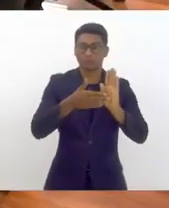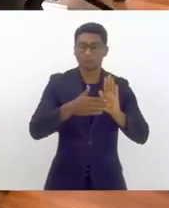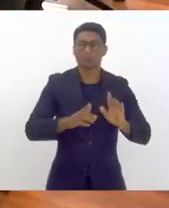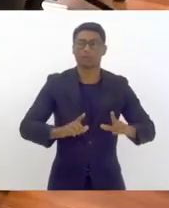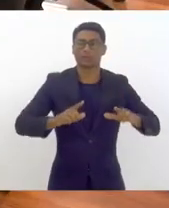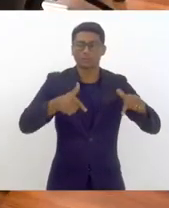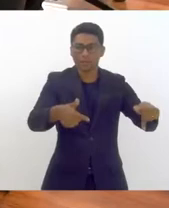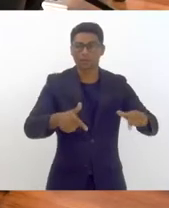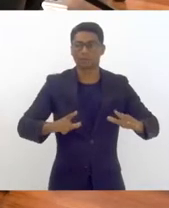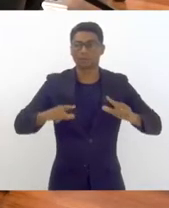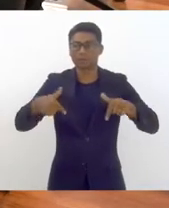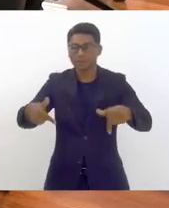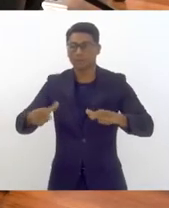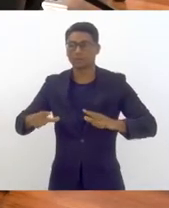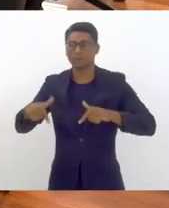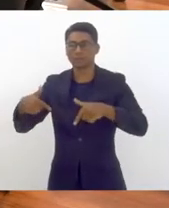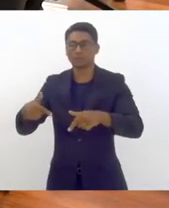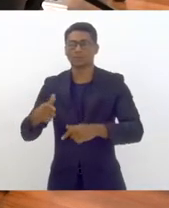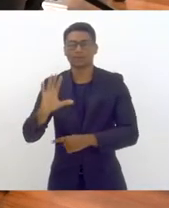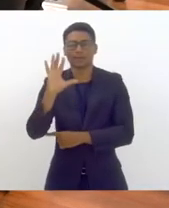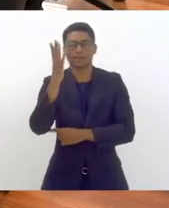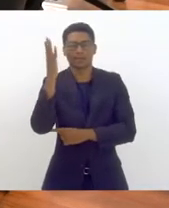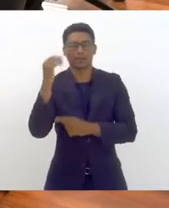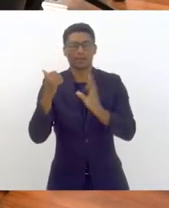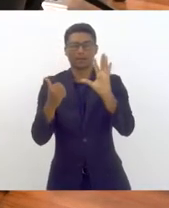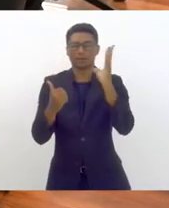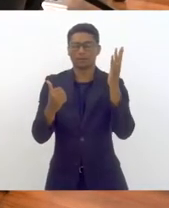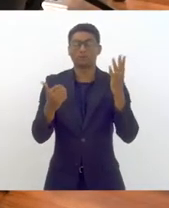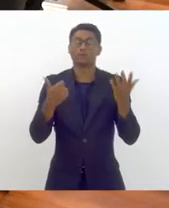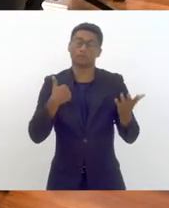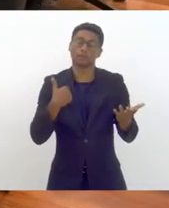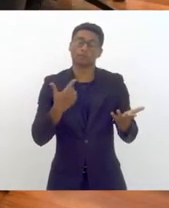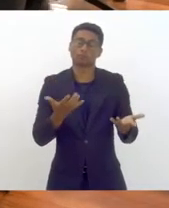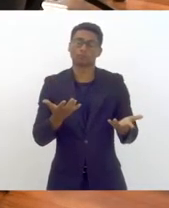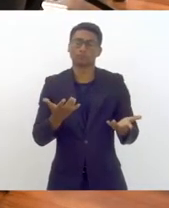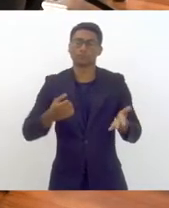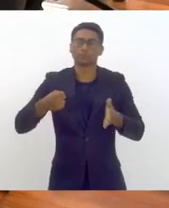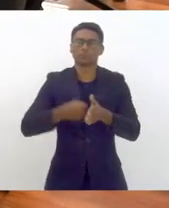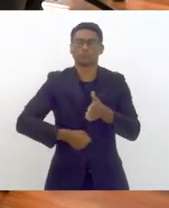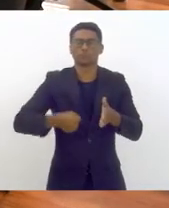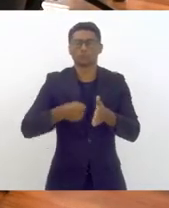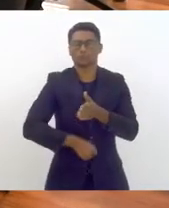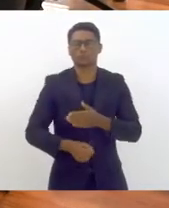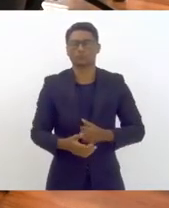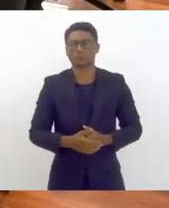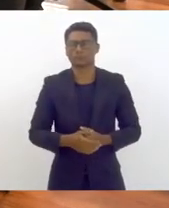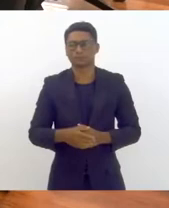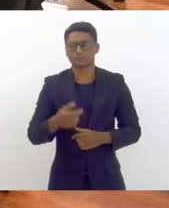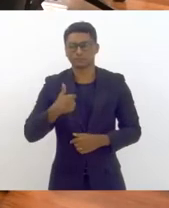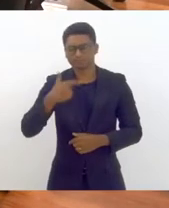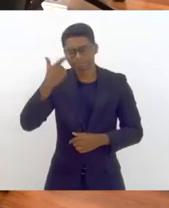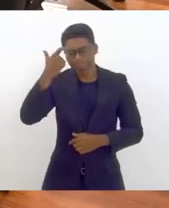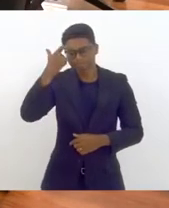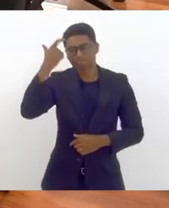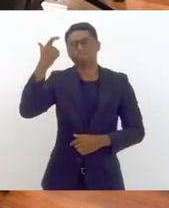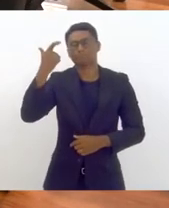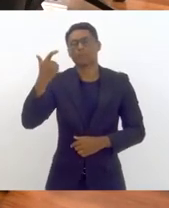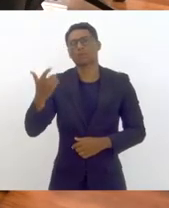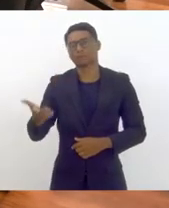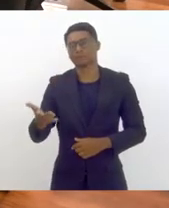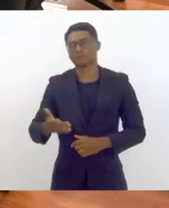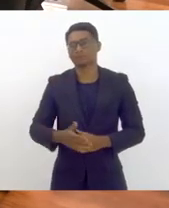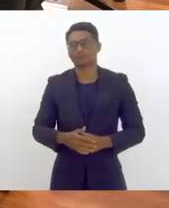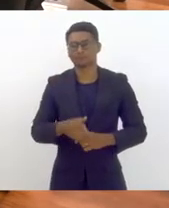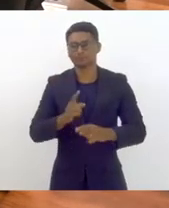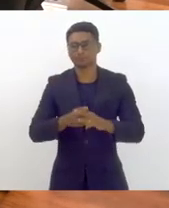à natureza foi o que sempre me motivou a lutar pela questão ambiental. Foi o meu despertar de consciência ecológica, foi a relação